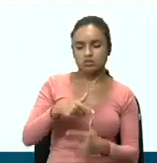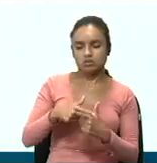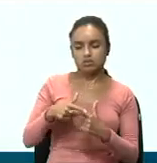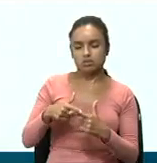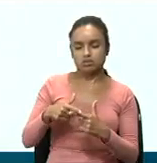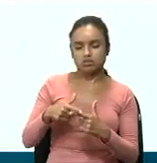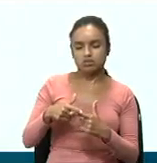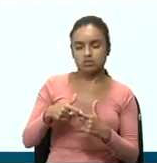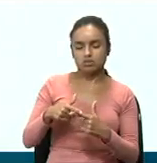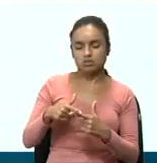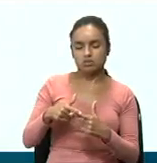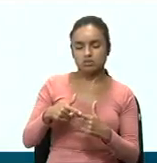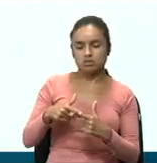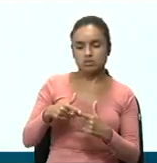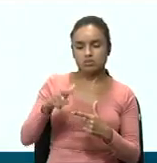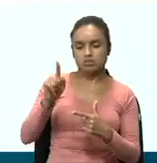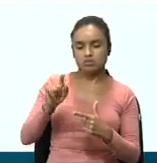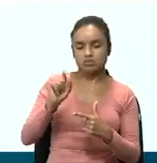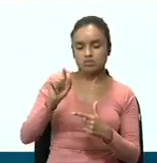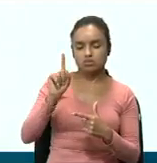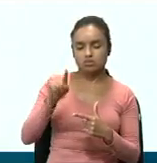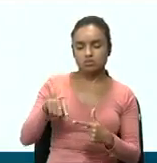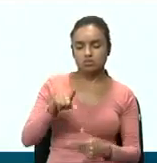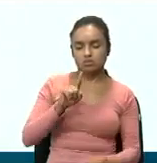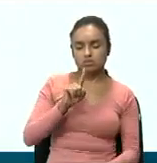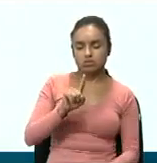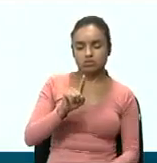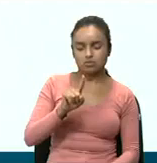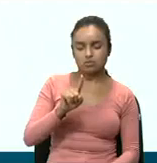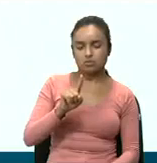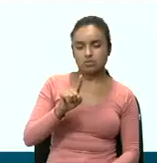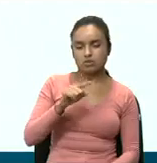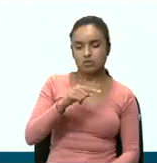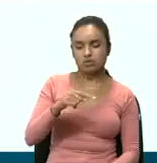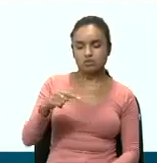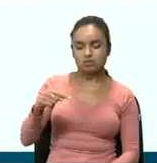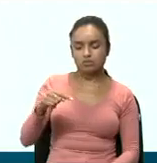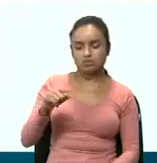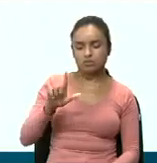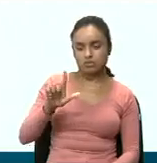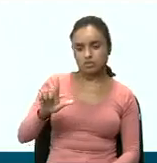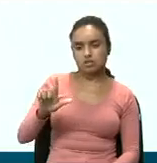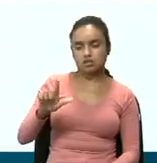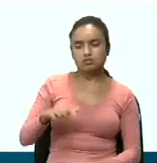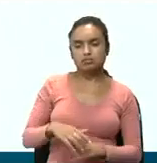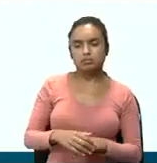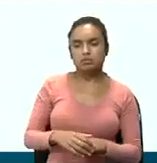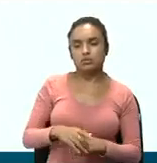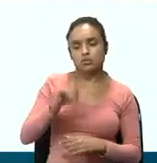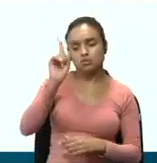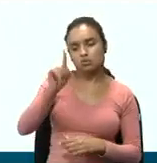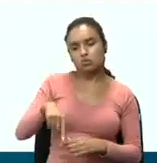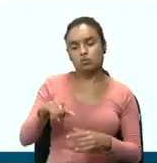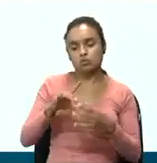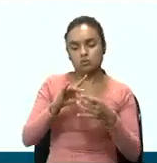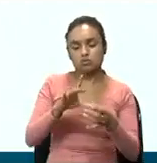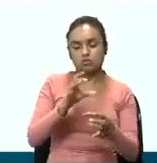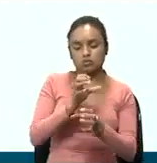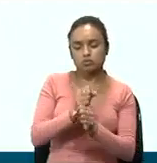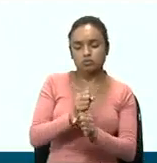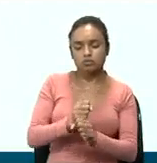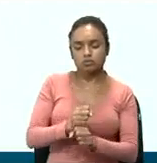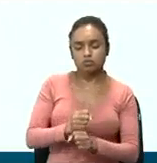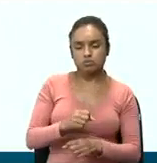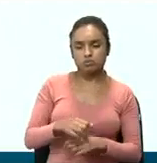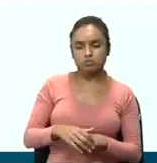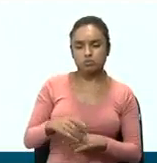dividido, no caso, por 1 menos R. Essa seria, então, a fórmula para essa soma.